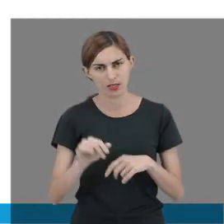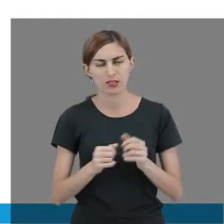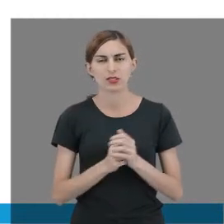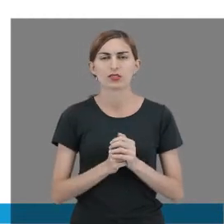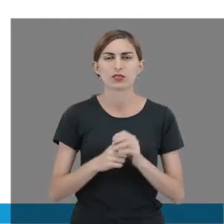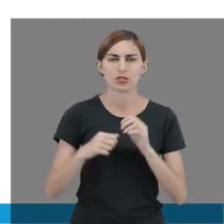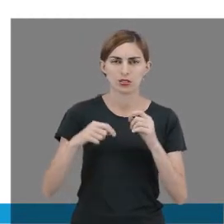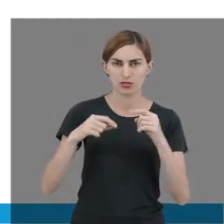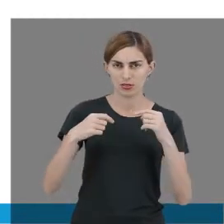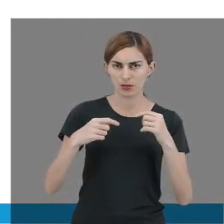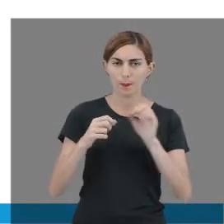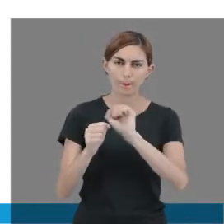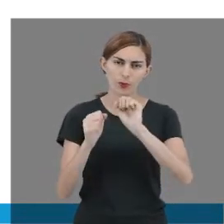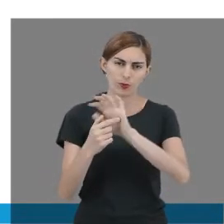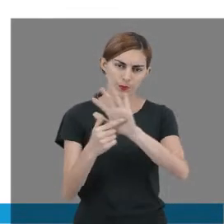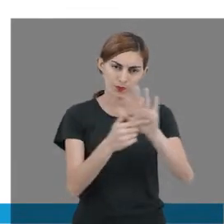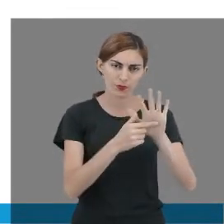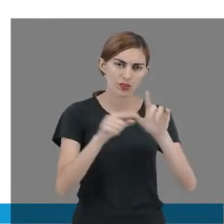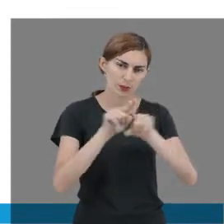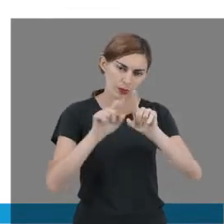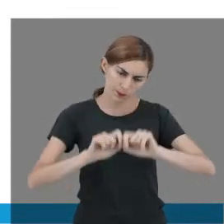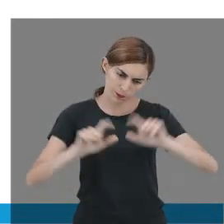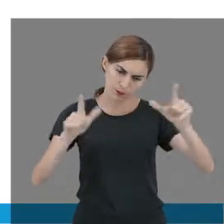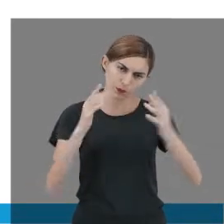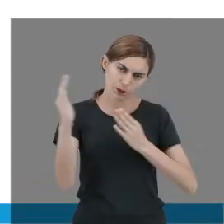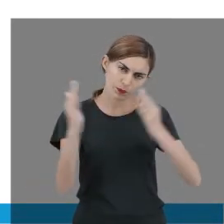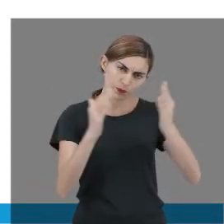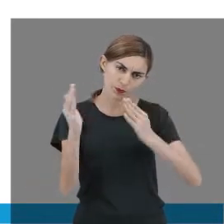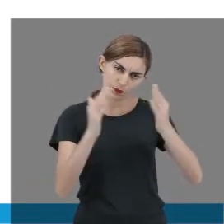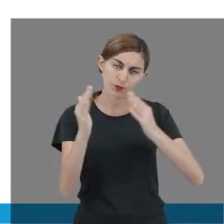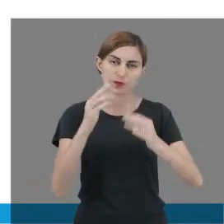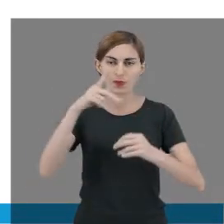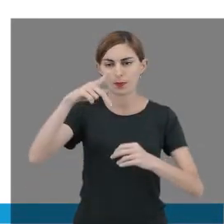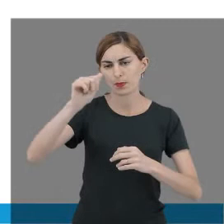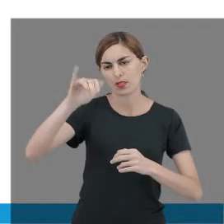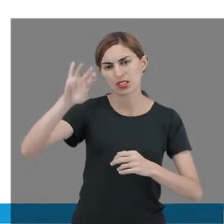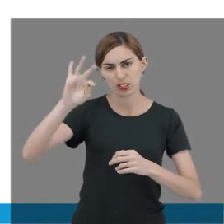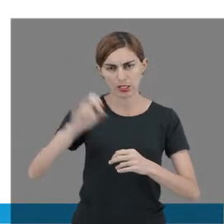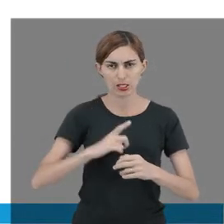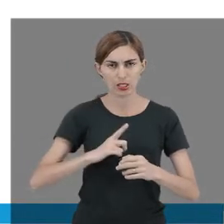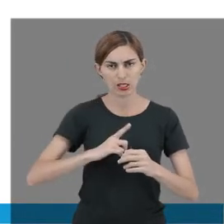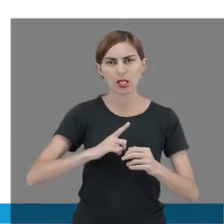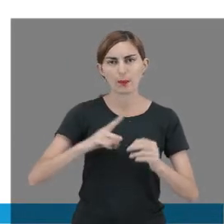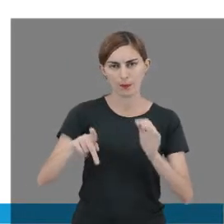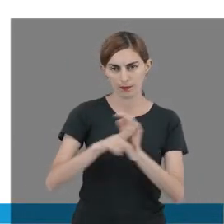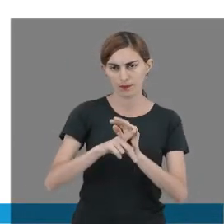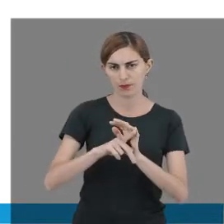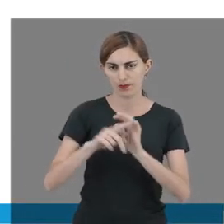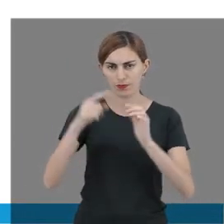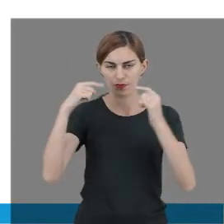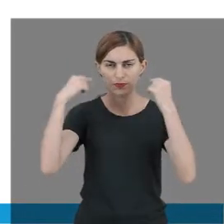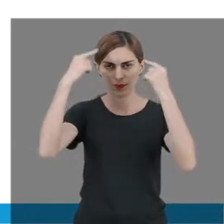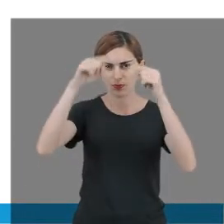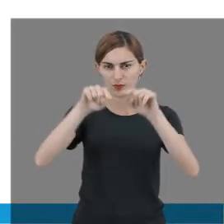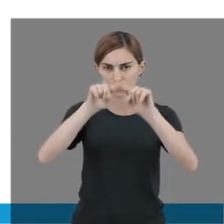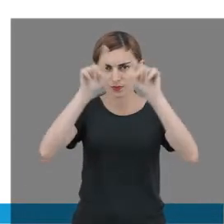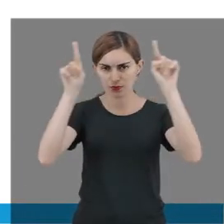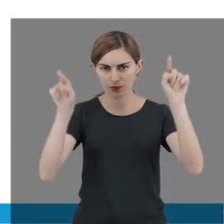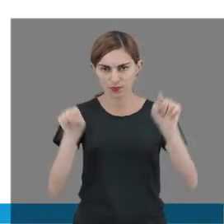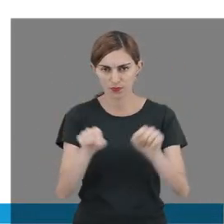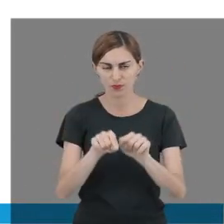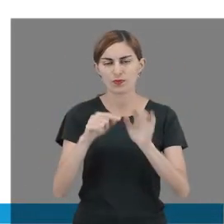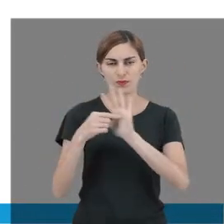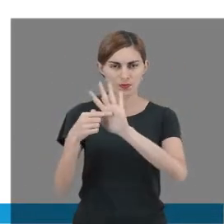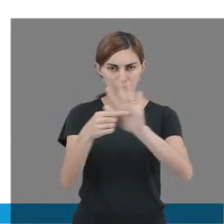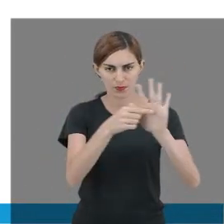líquor e circula esse líquor. E a gente pode comparar com alguns pacientes com síndrome congênita de Zika vírus. É um cérebro bem mal formado, praticamente